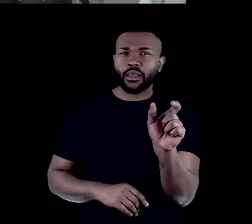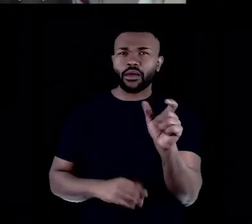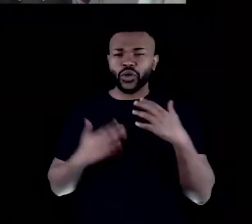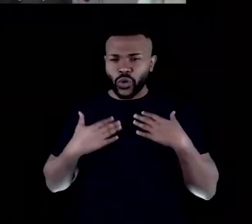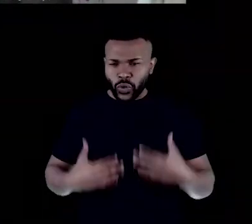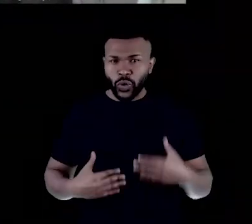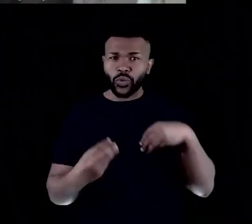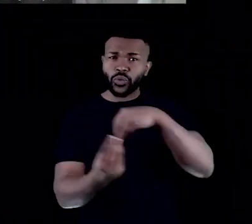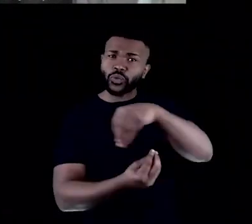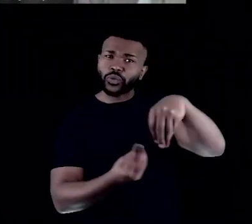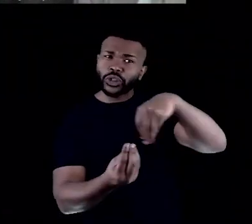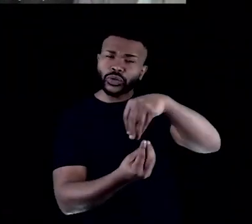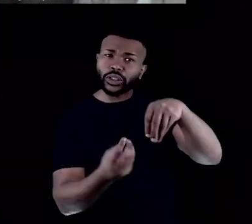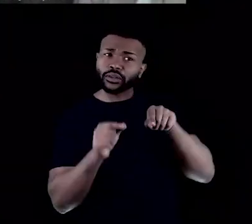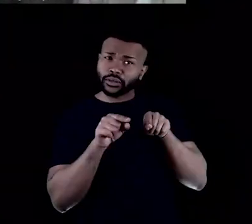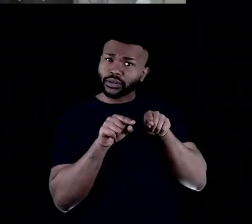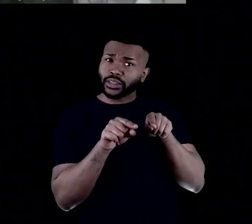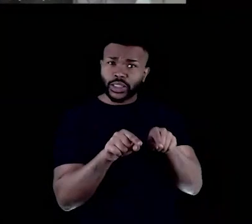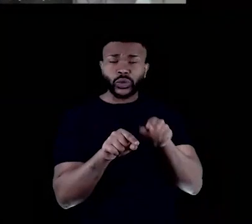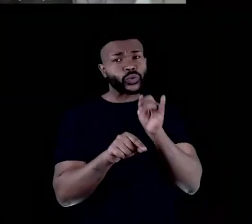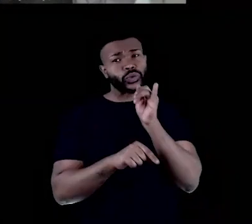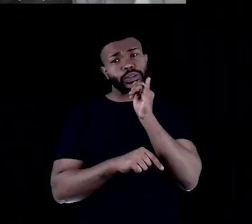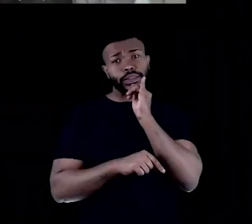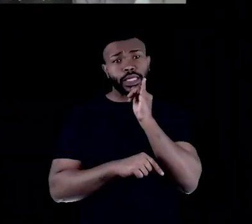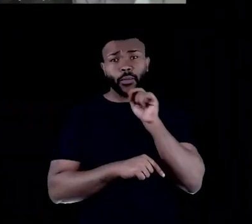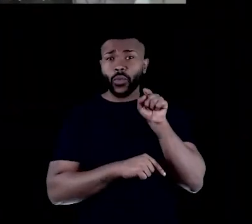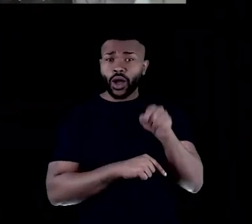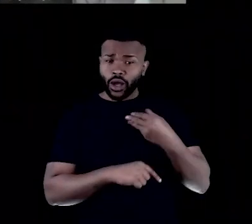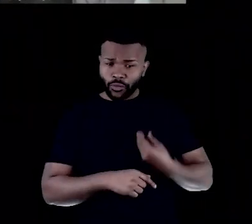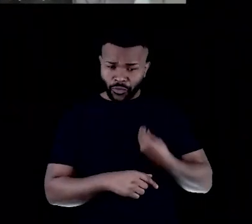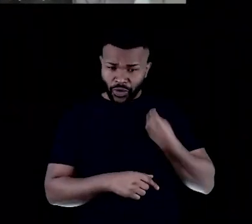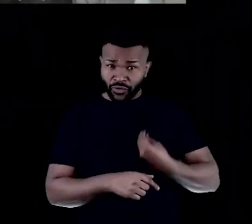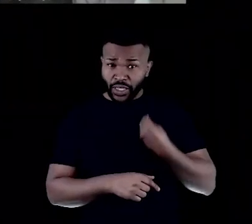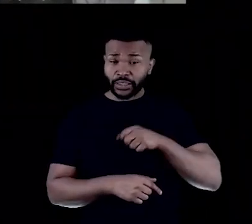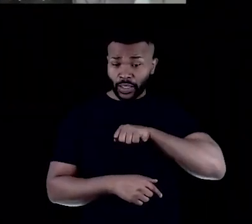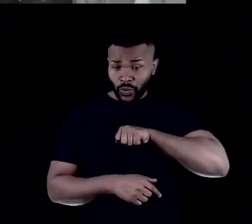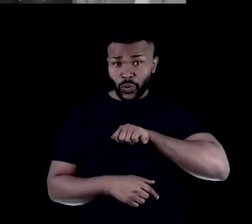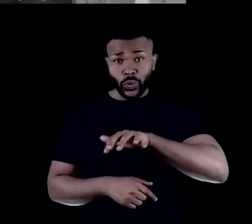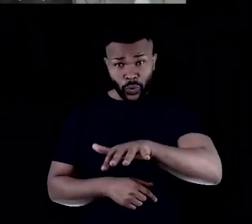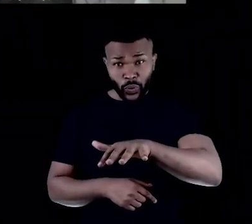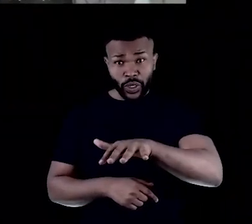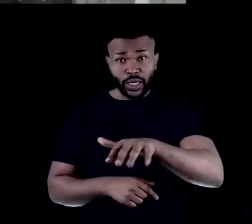palavra corpo... Tudo isso me remete imediatamente a uma questão de uma vivência queer, uma